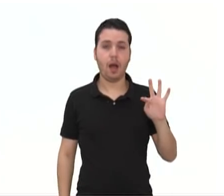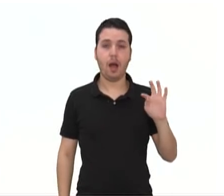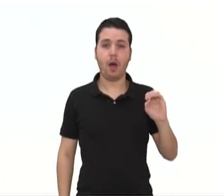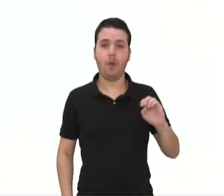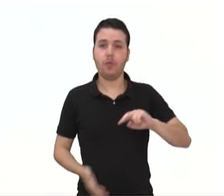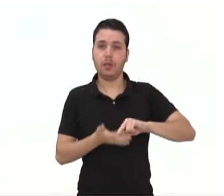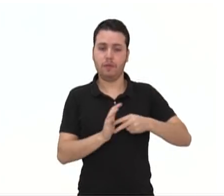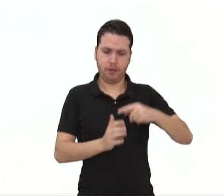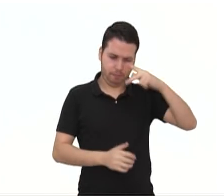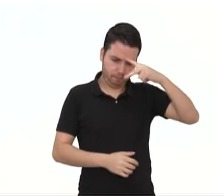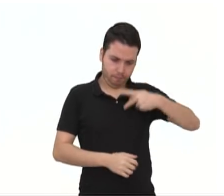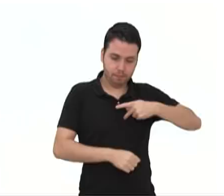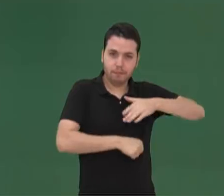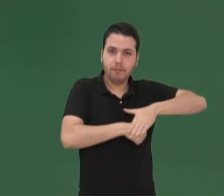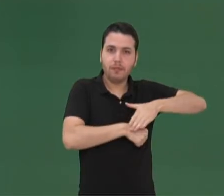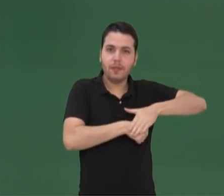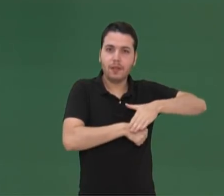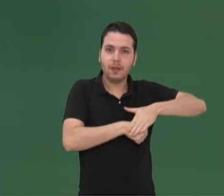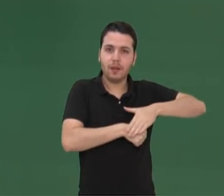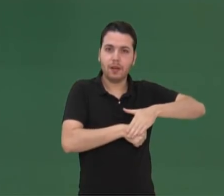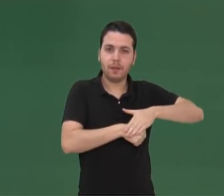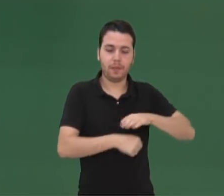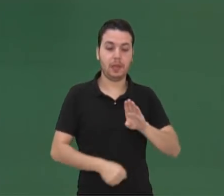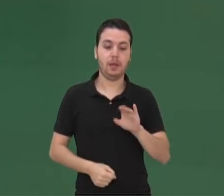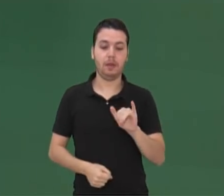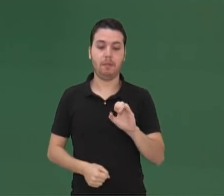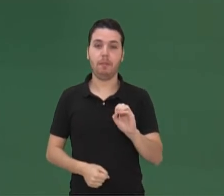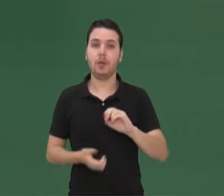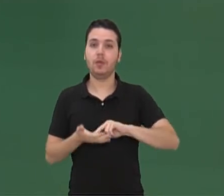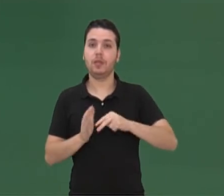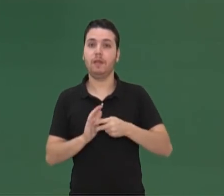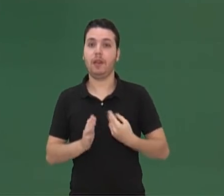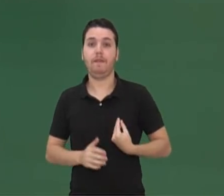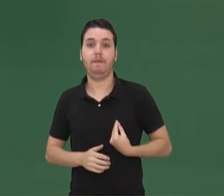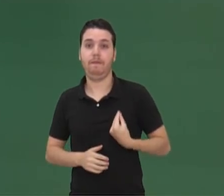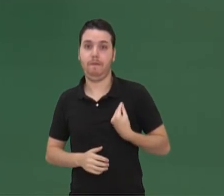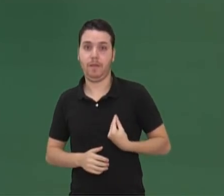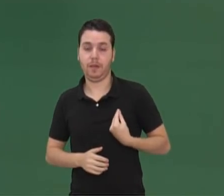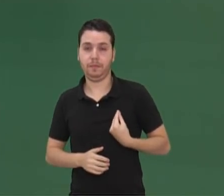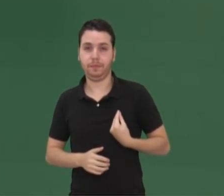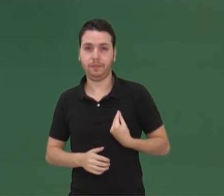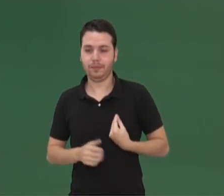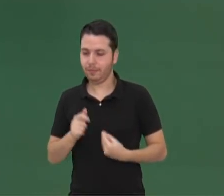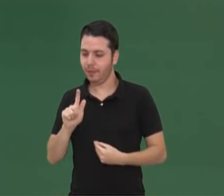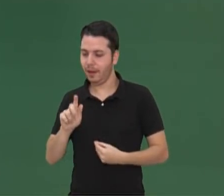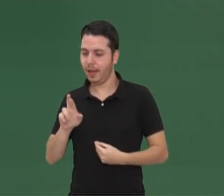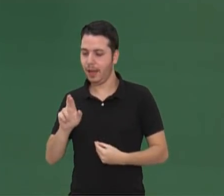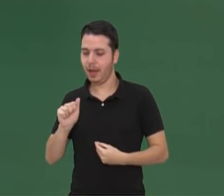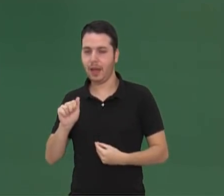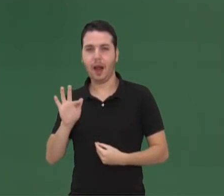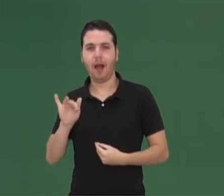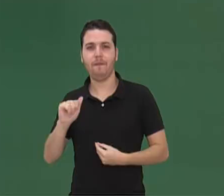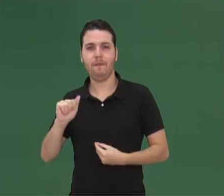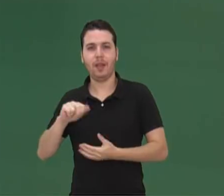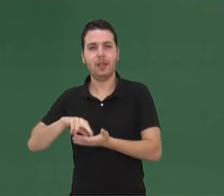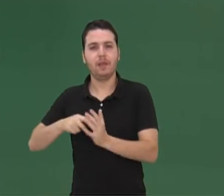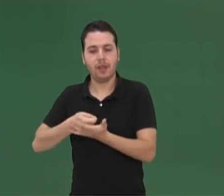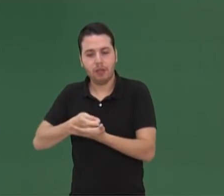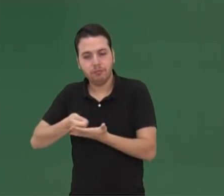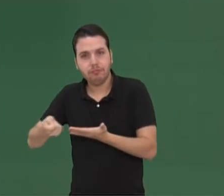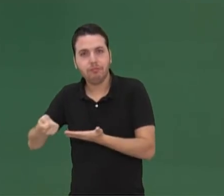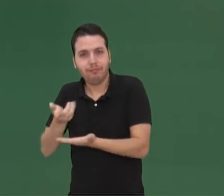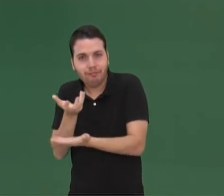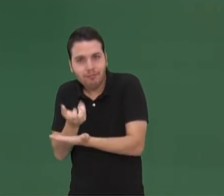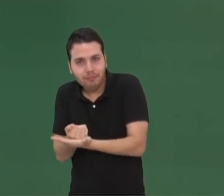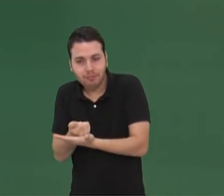refere-se a si mesmo. Bio significa vida. Grafia significa